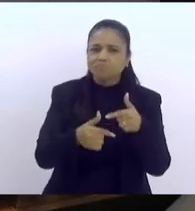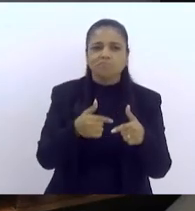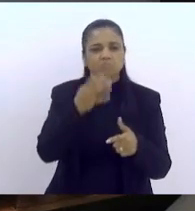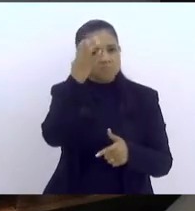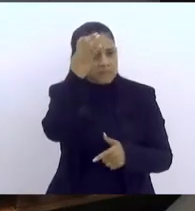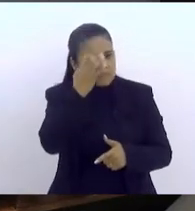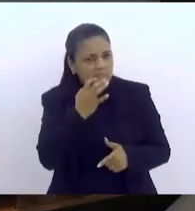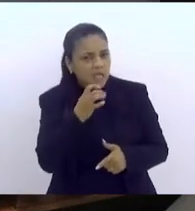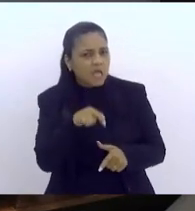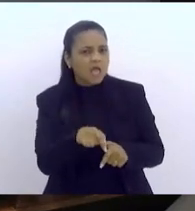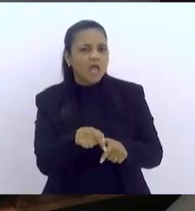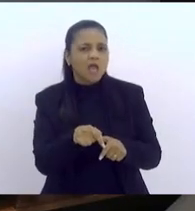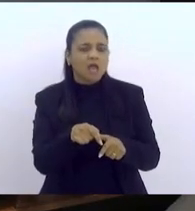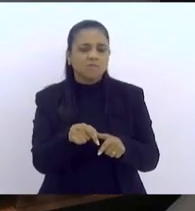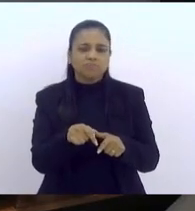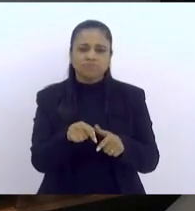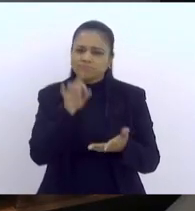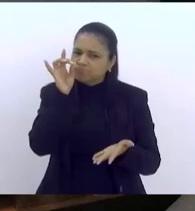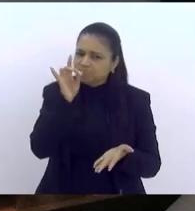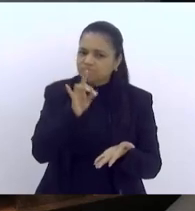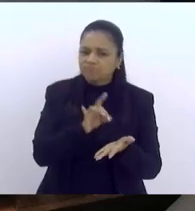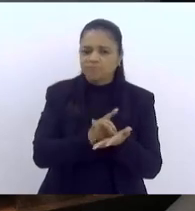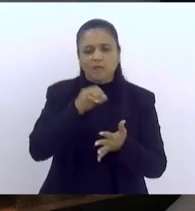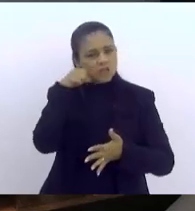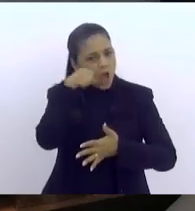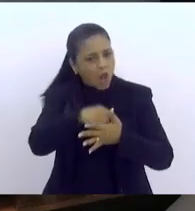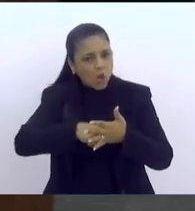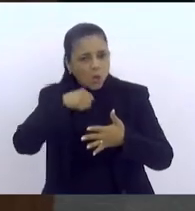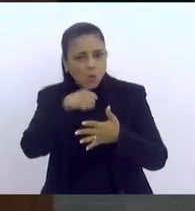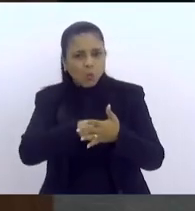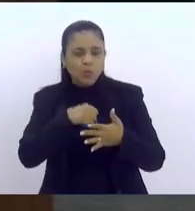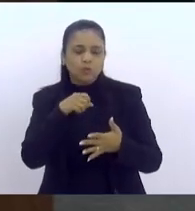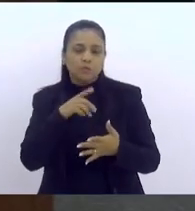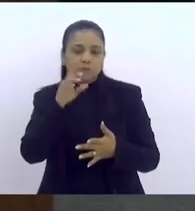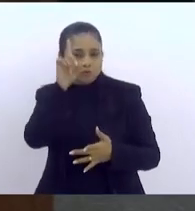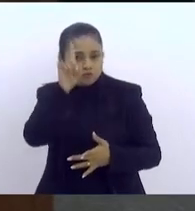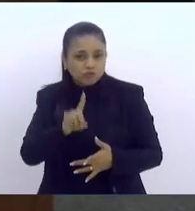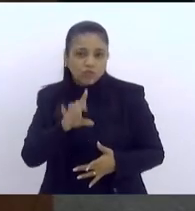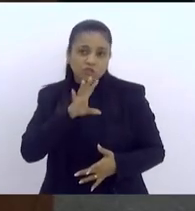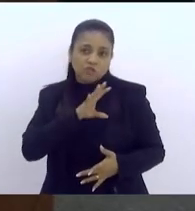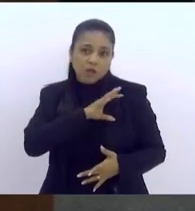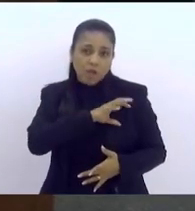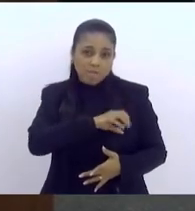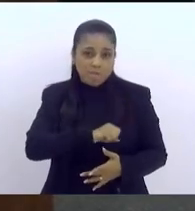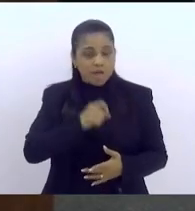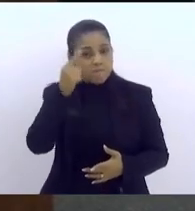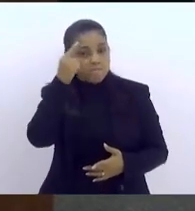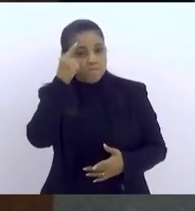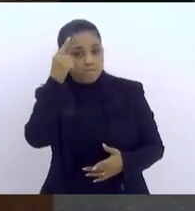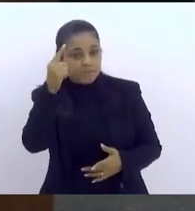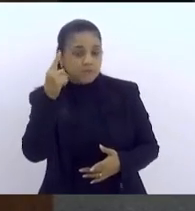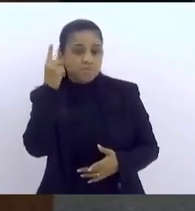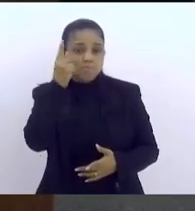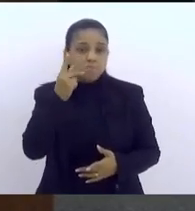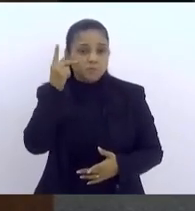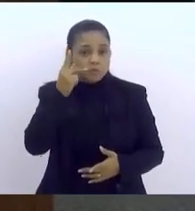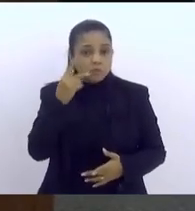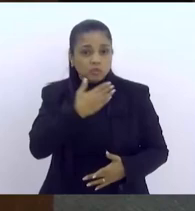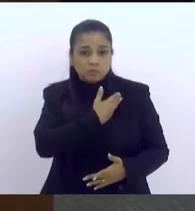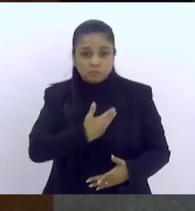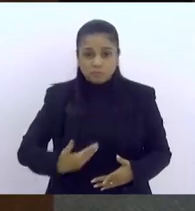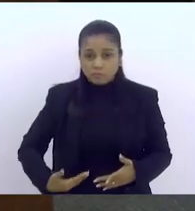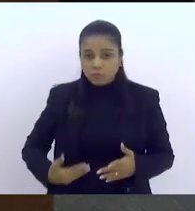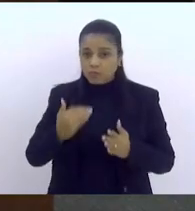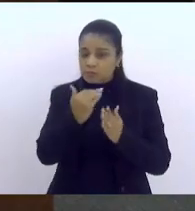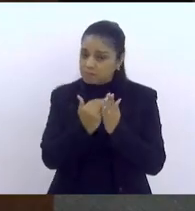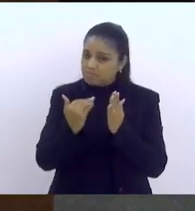que faz da sua luta pelo direito de amar a possibilidade de pensar em políticas públicas que